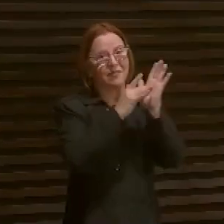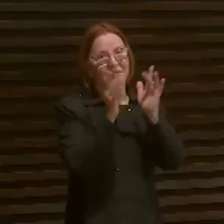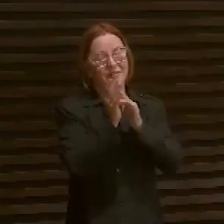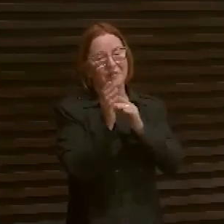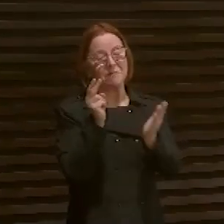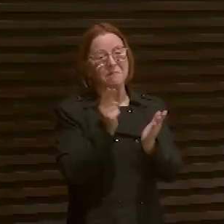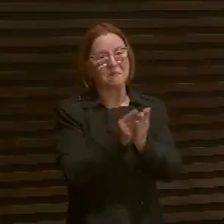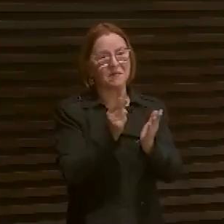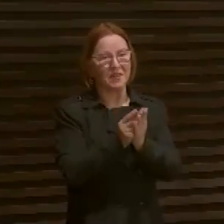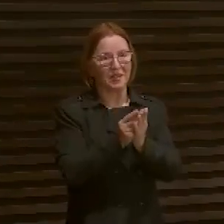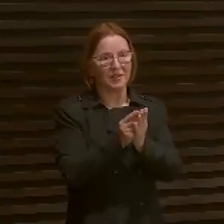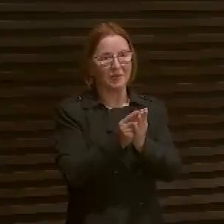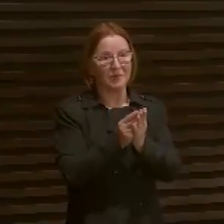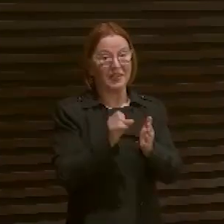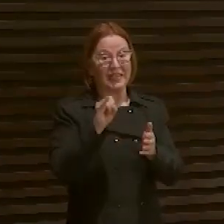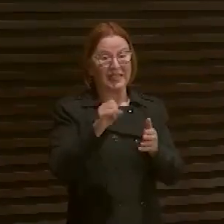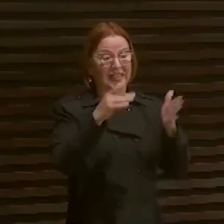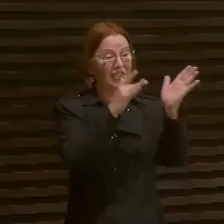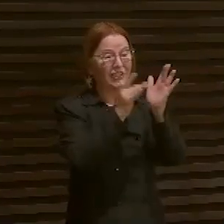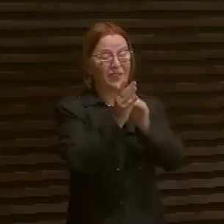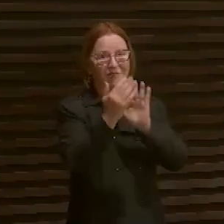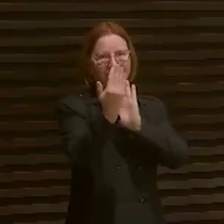está bem na nossa frente.